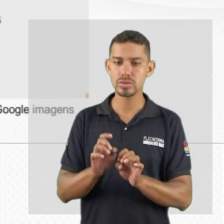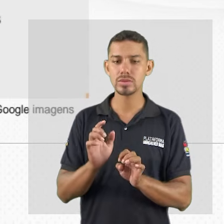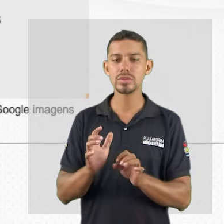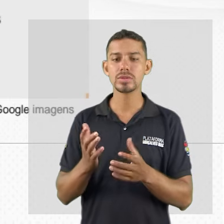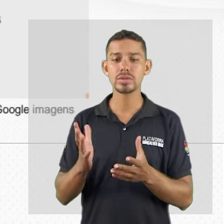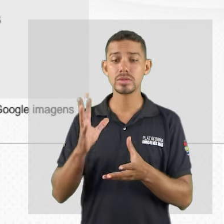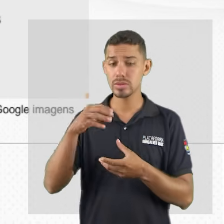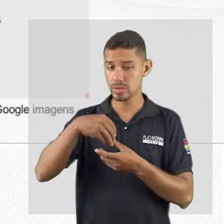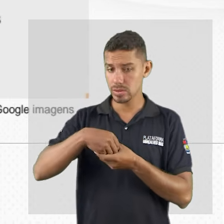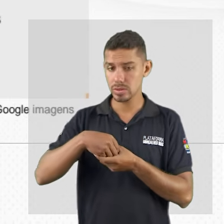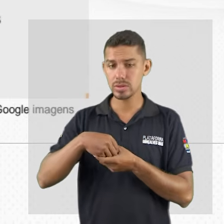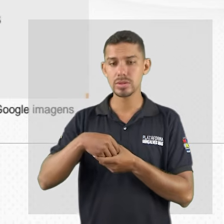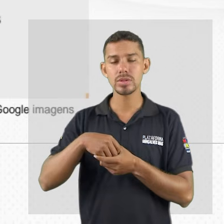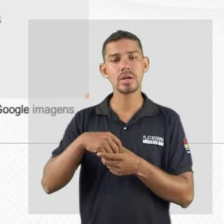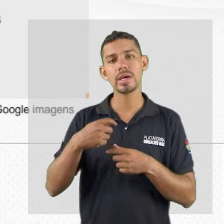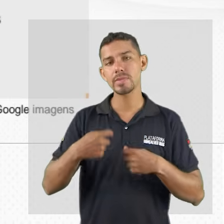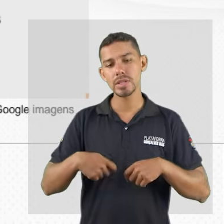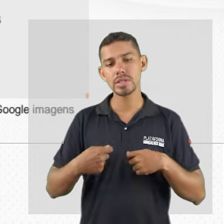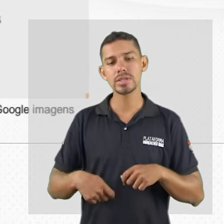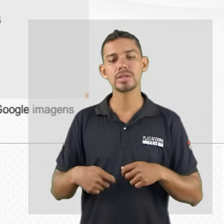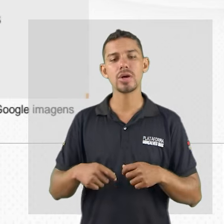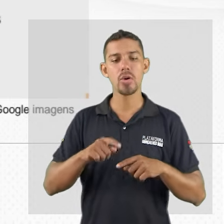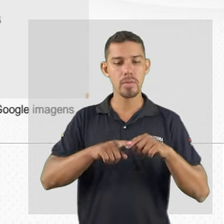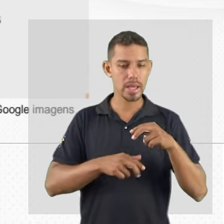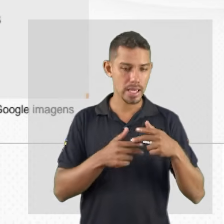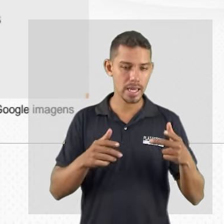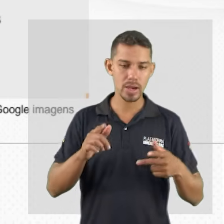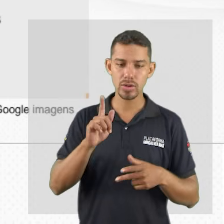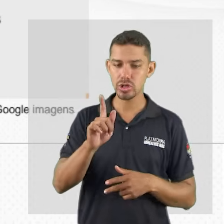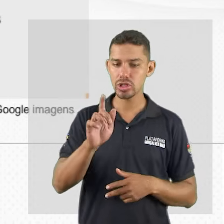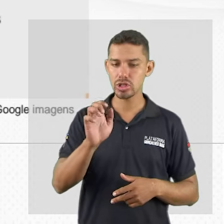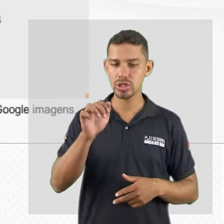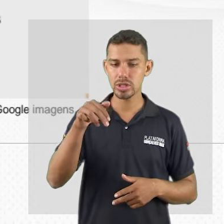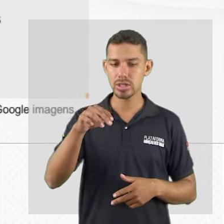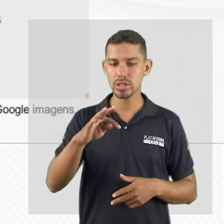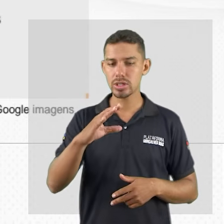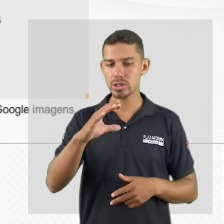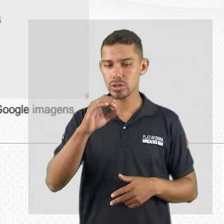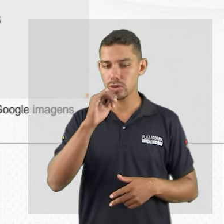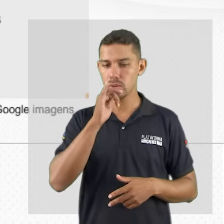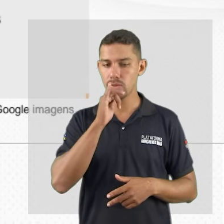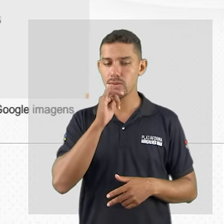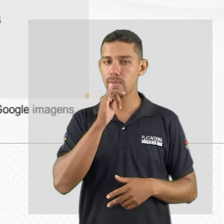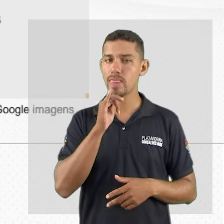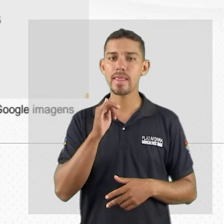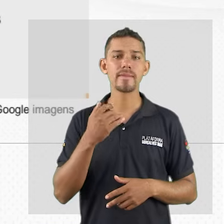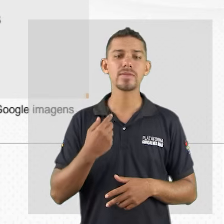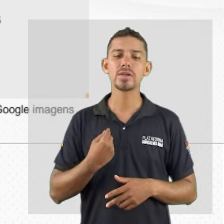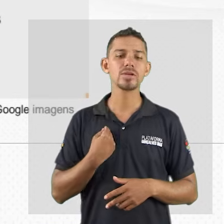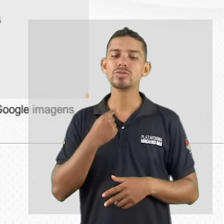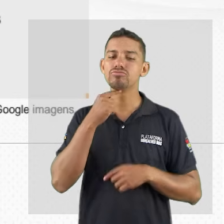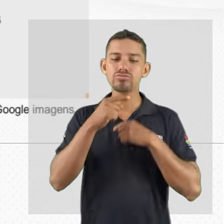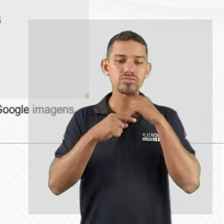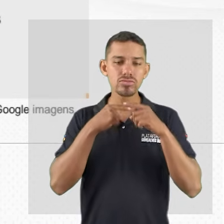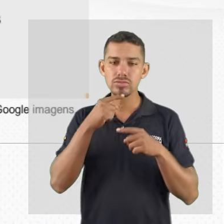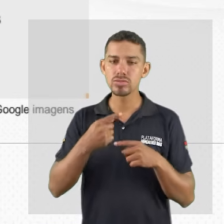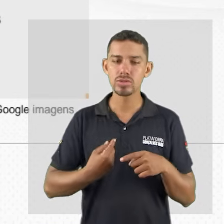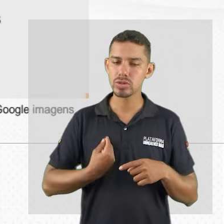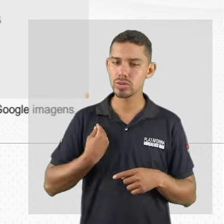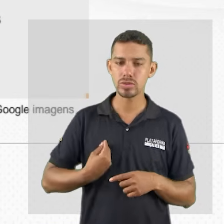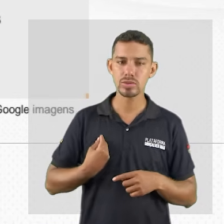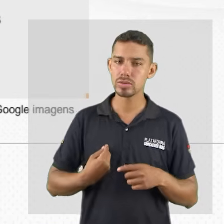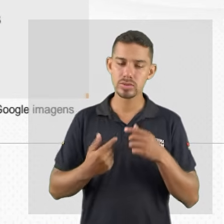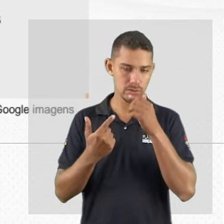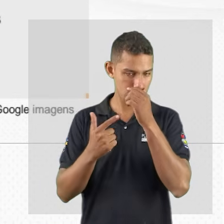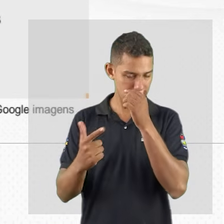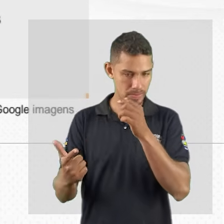E, dentre essas estruturas, ela precisa duplicar o seu material genético, porque sem material genético, o ser vivo ele não consegue sobreviver, né? Não